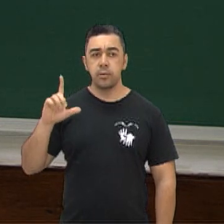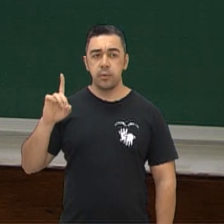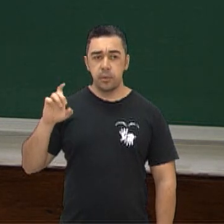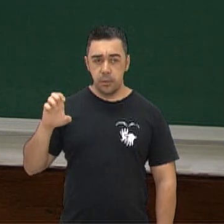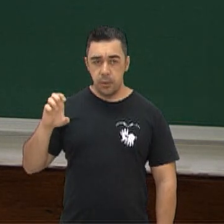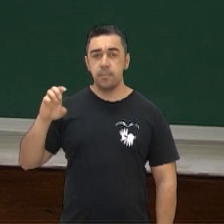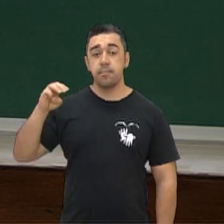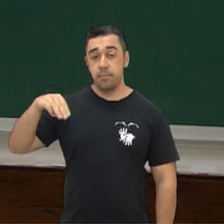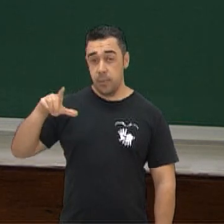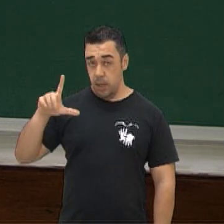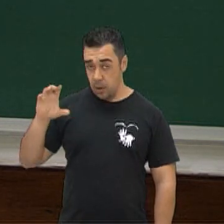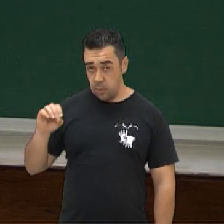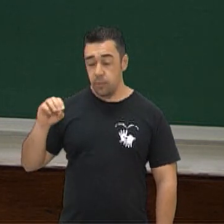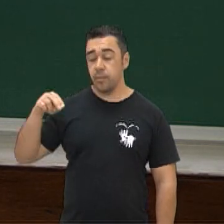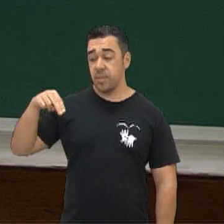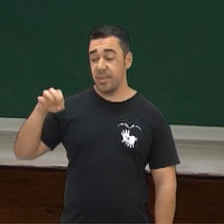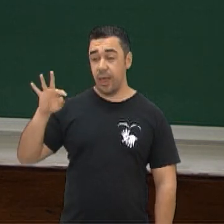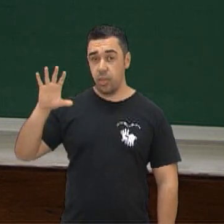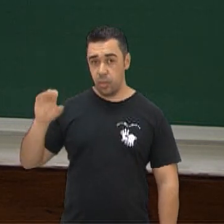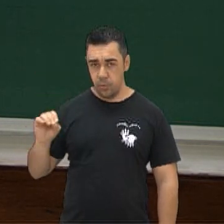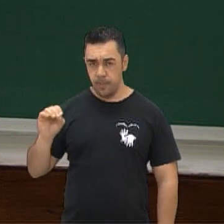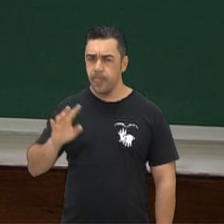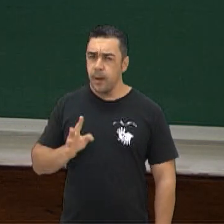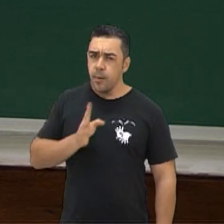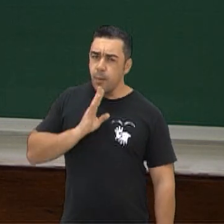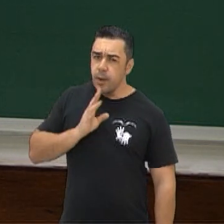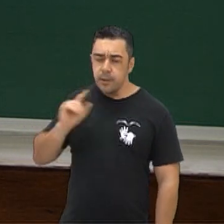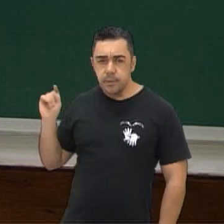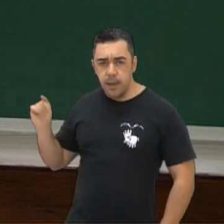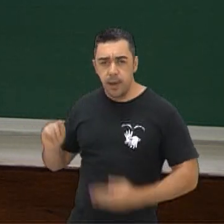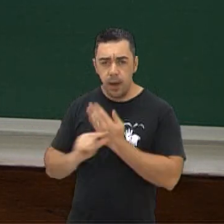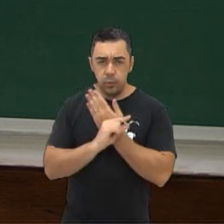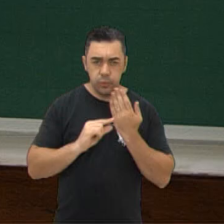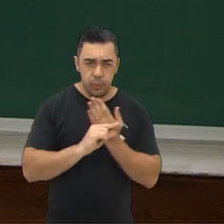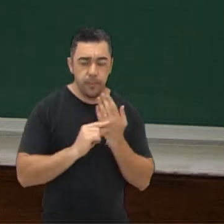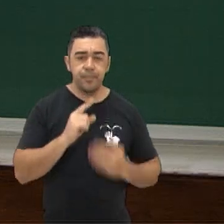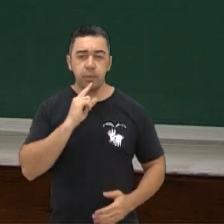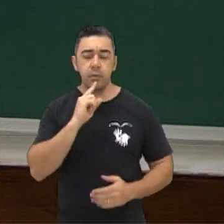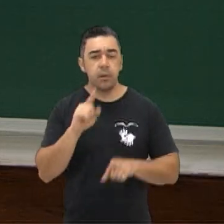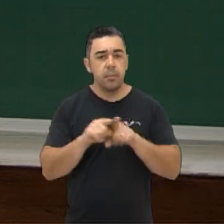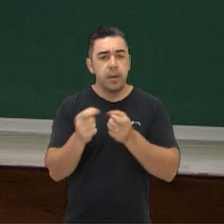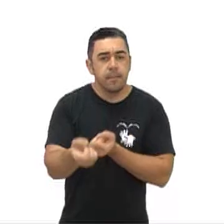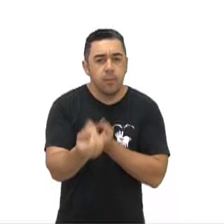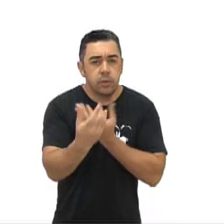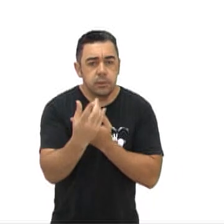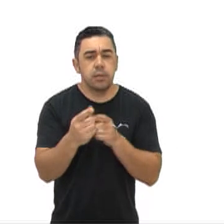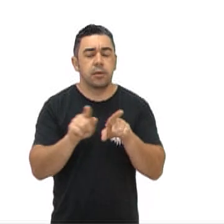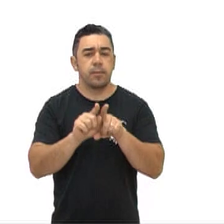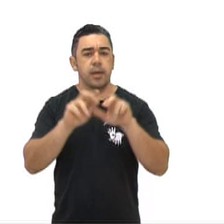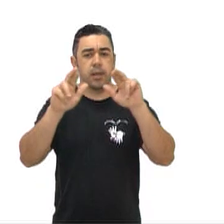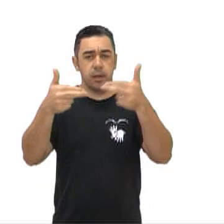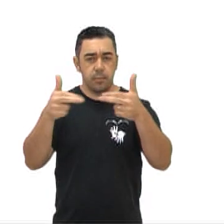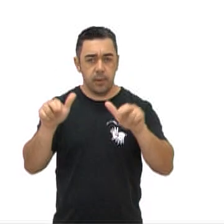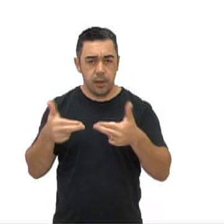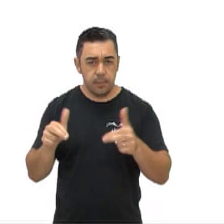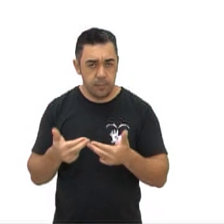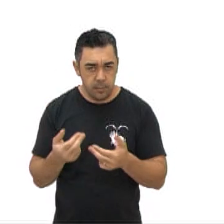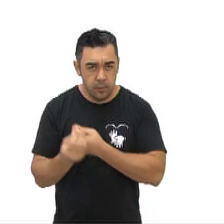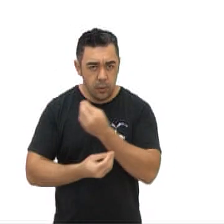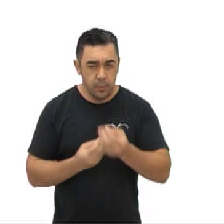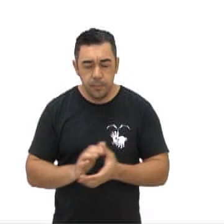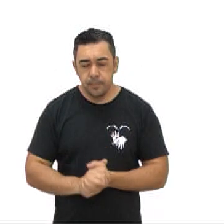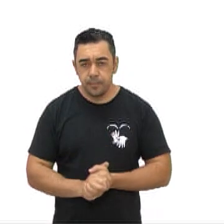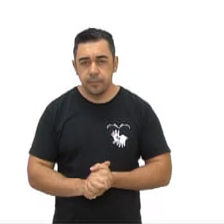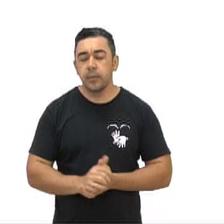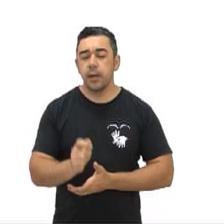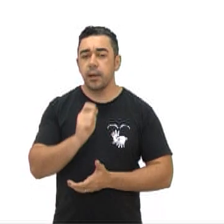poemas do Cabral, conhecer aspectos formais da poesia, como a classificação das rimas, por exemplo. Vamos